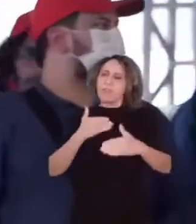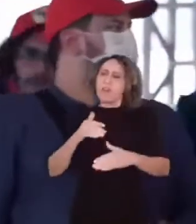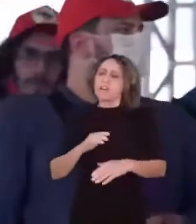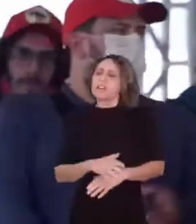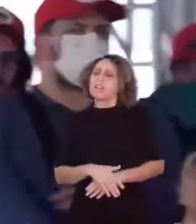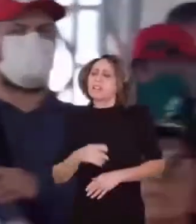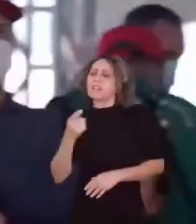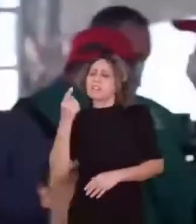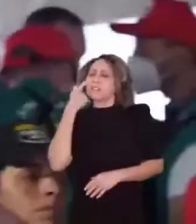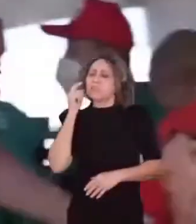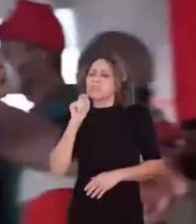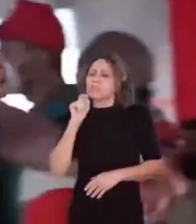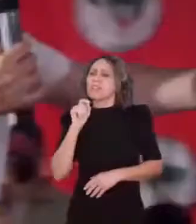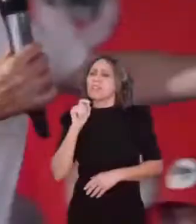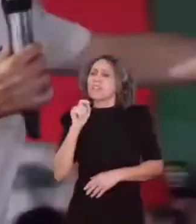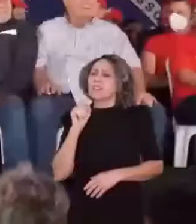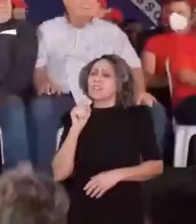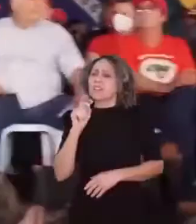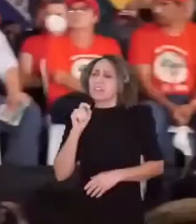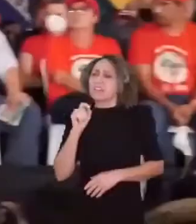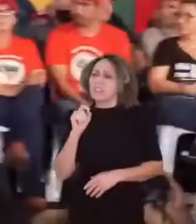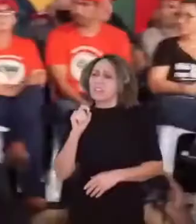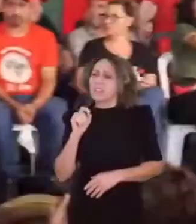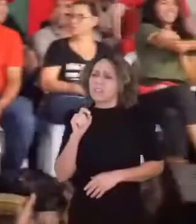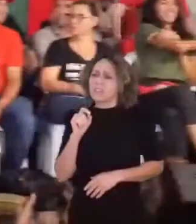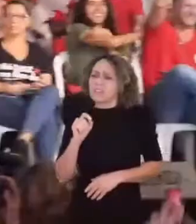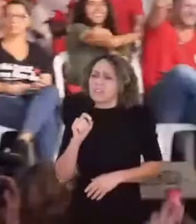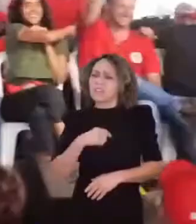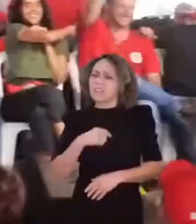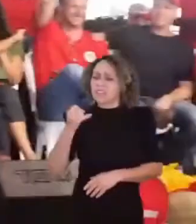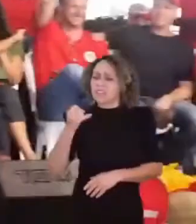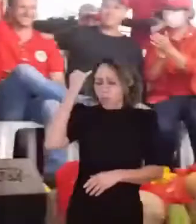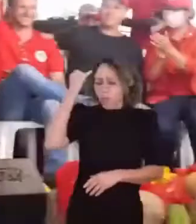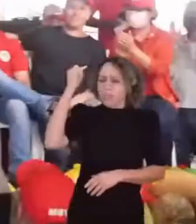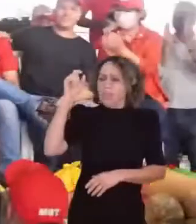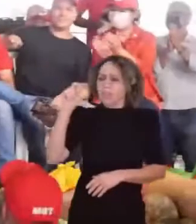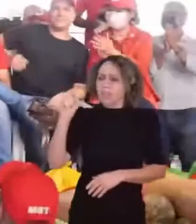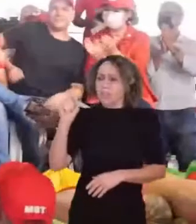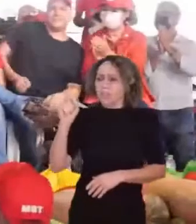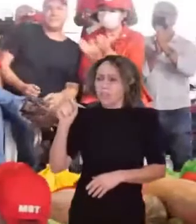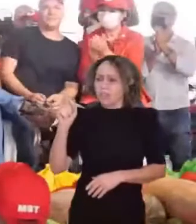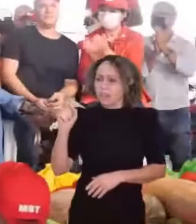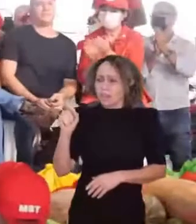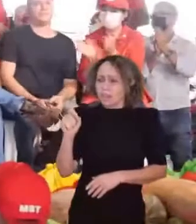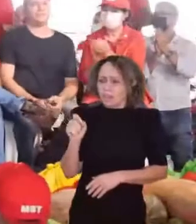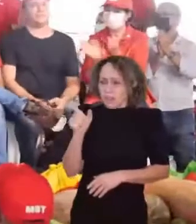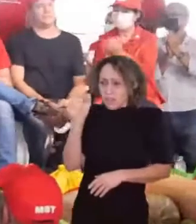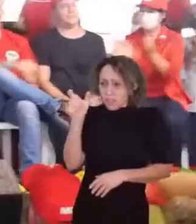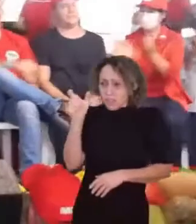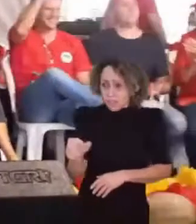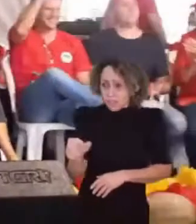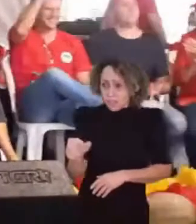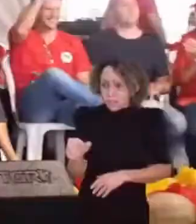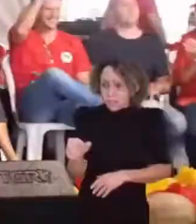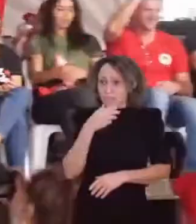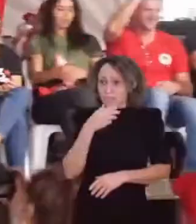Finapop. Quem que deu a ideia? Esse fulano aqui, ó. O tal do Eduardo Moreira.